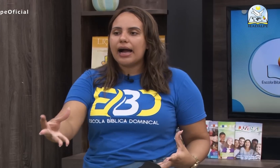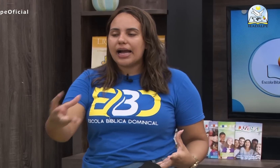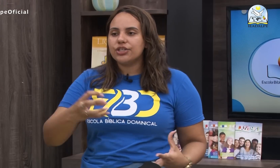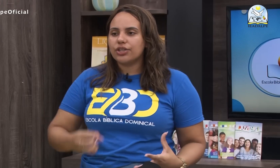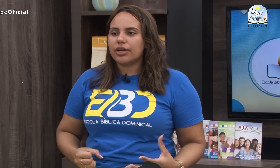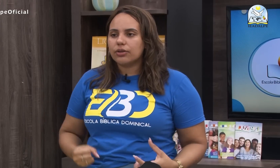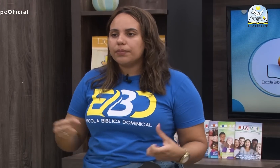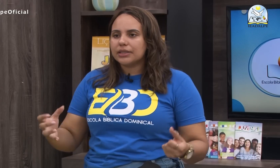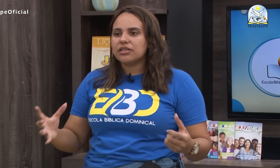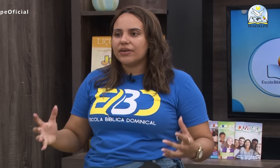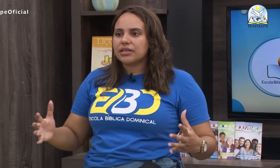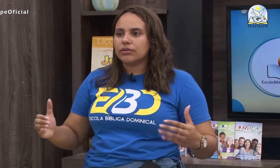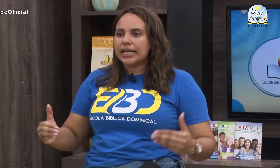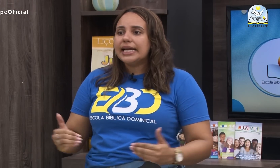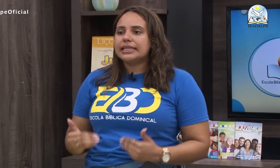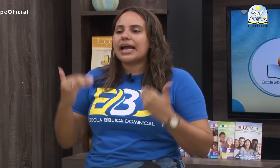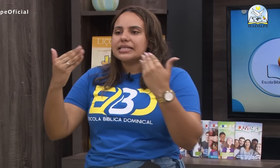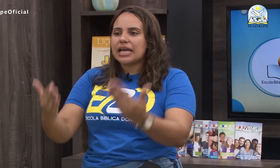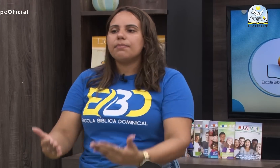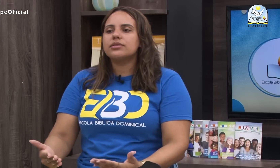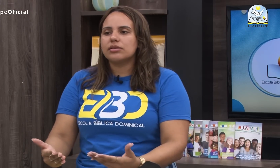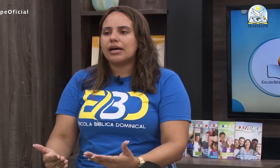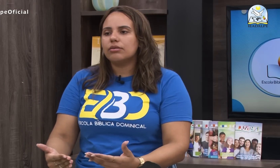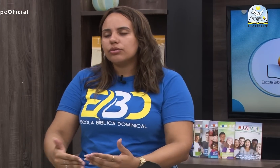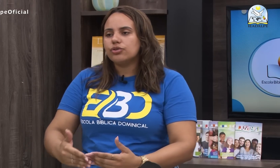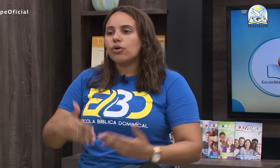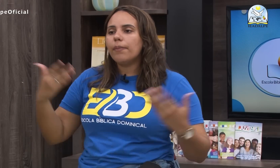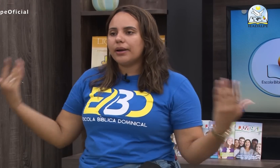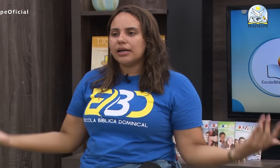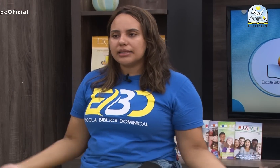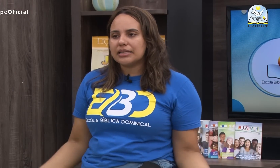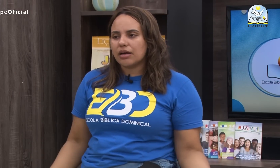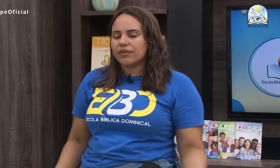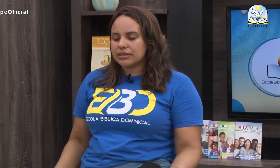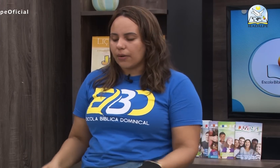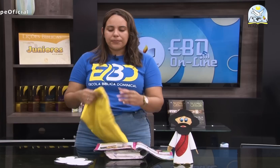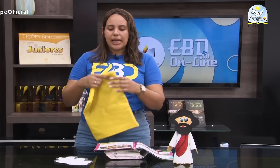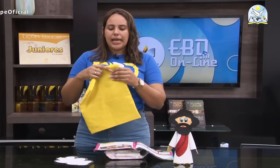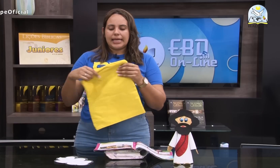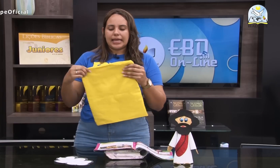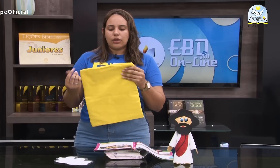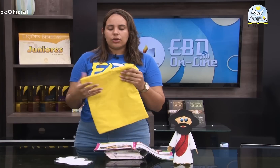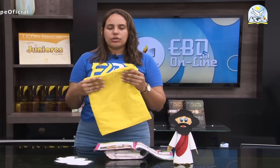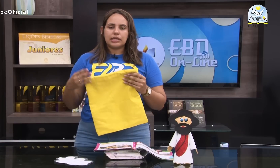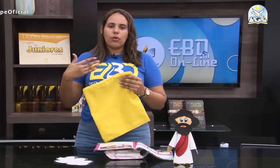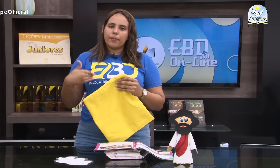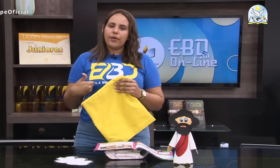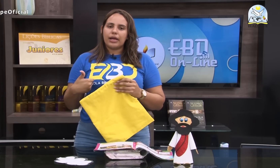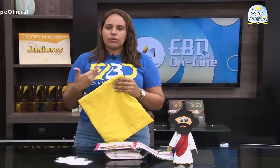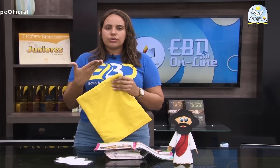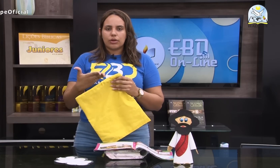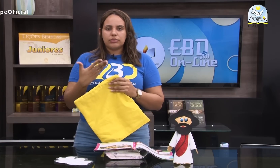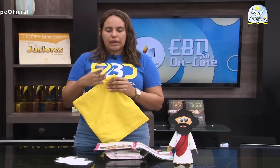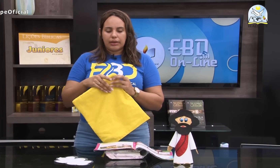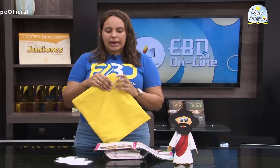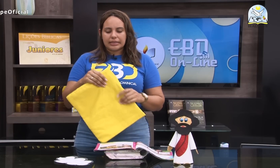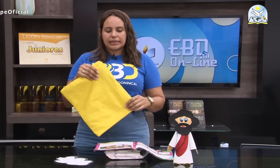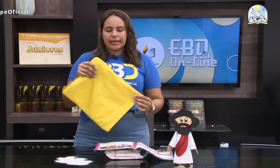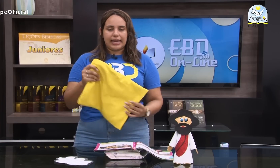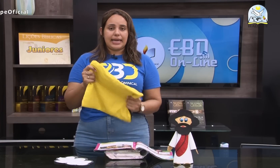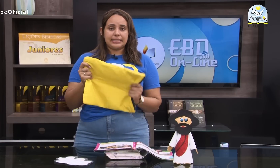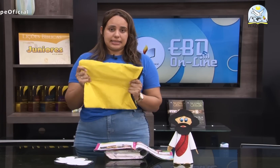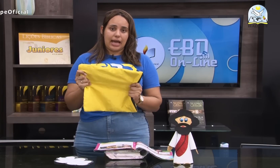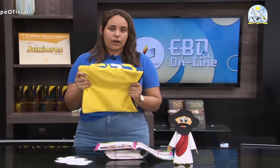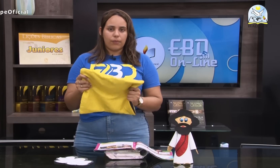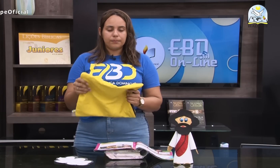contar a história do plano da salvação, né? Trazer para os seus alunos o plano da salvação. E aqui eu trouxe o meu recurso que eu tenho em casa,